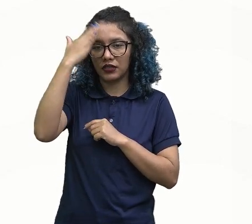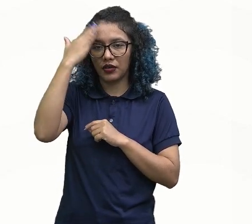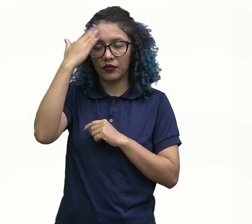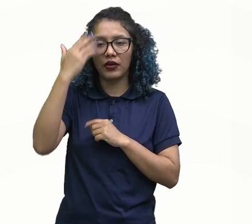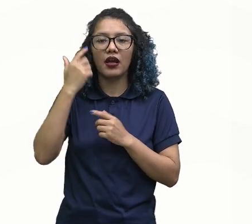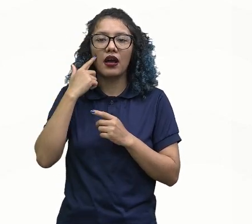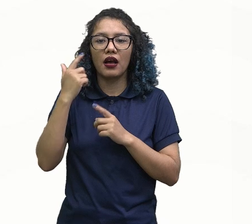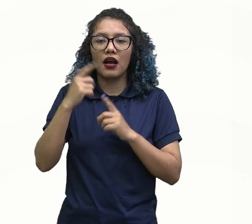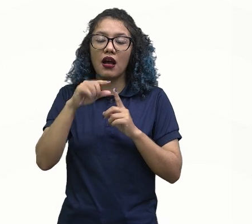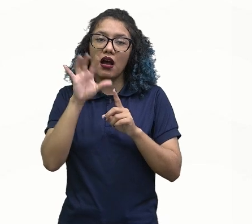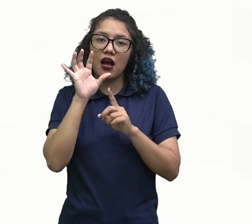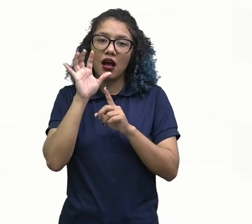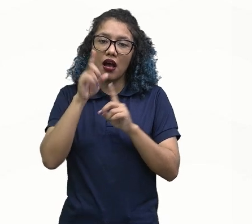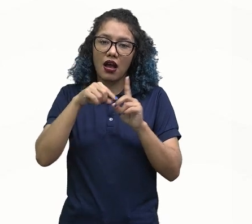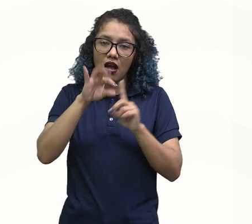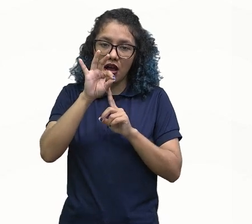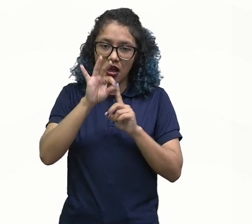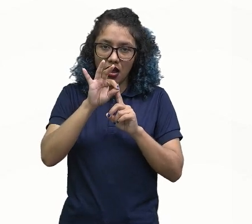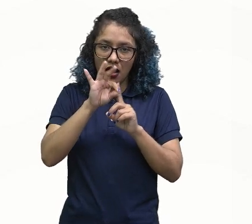efeito.